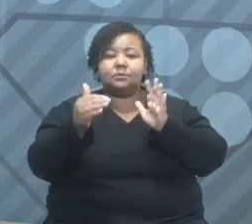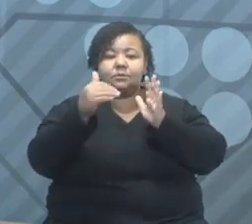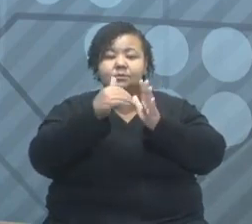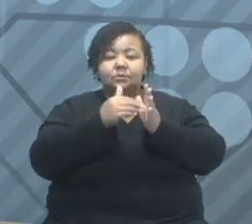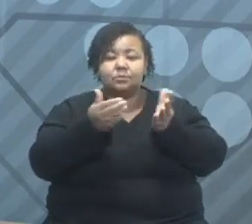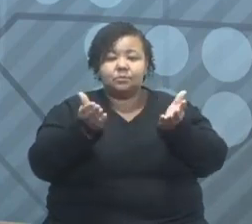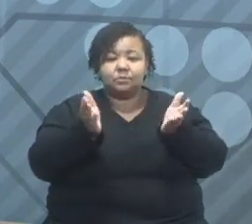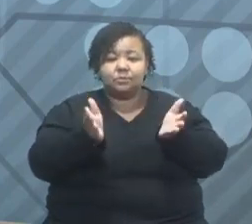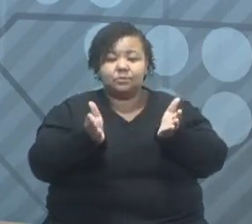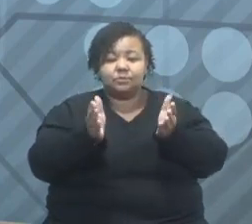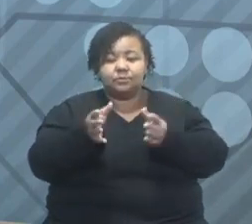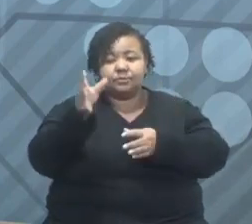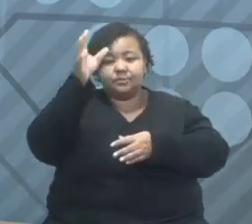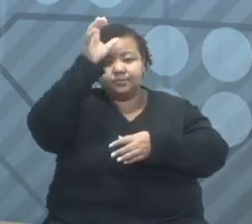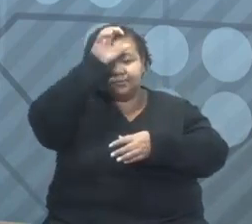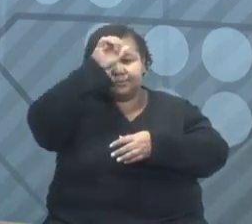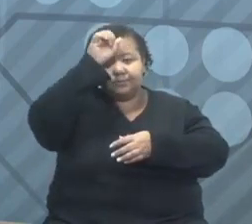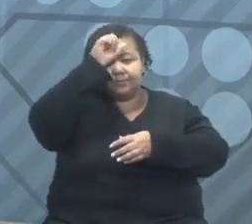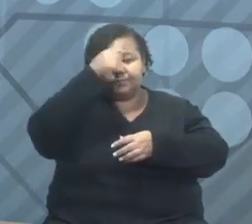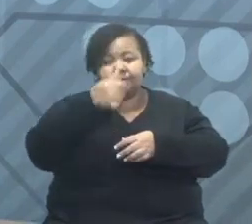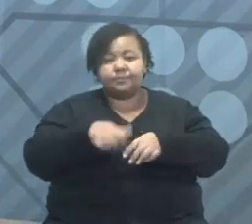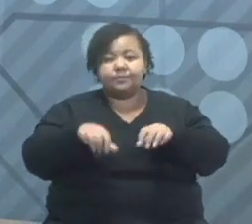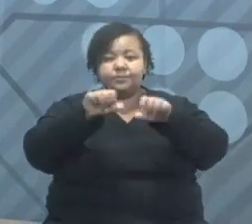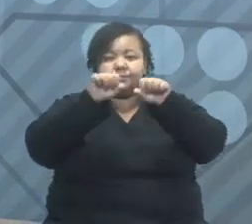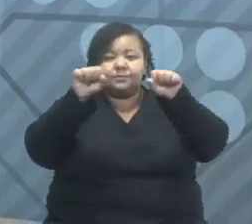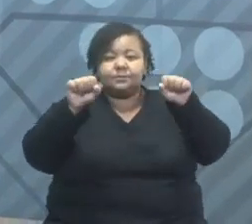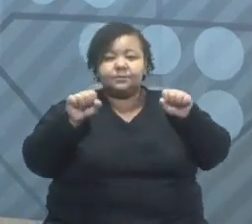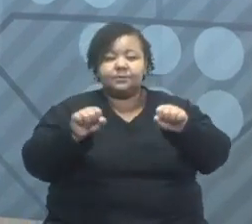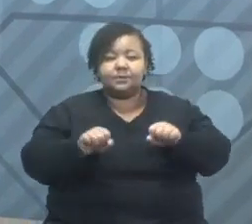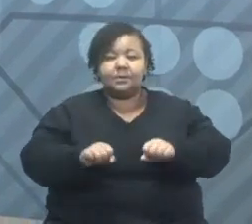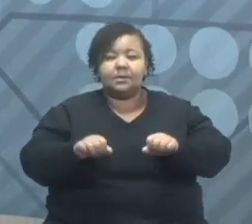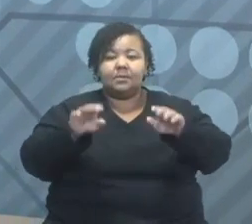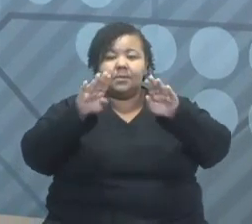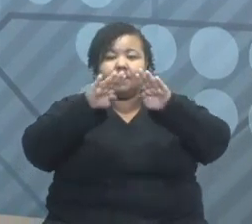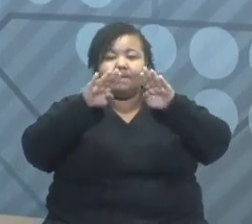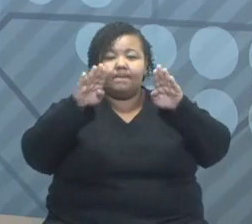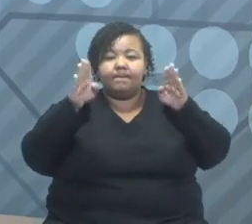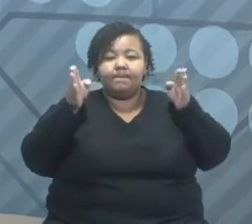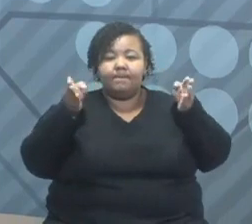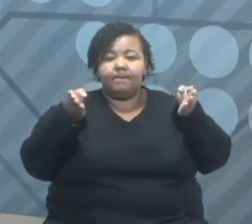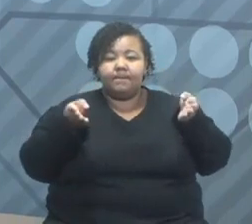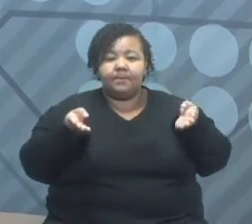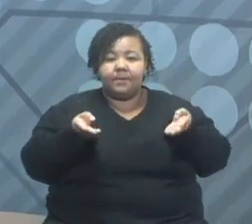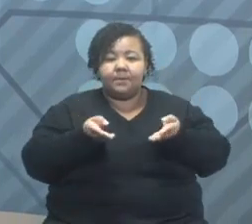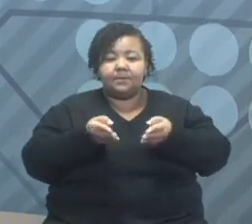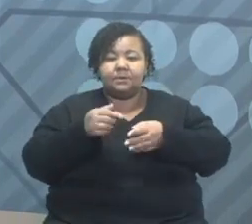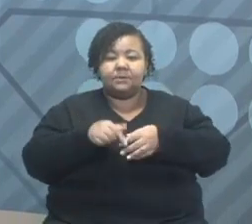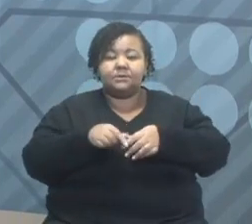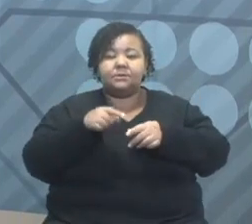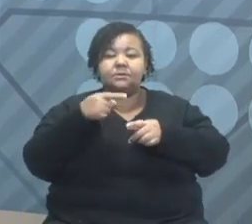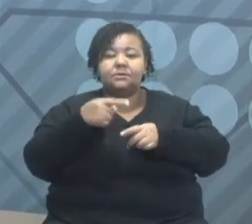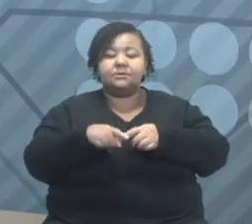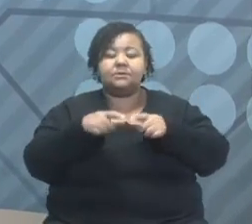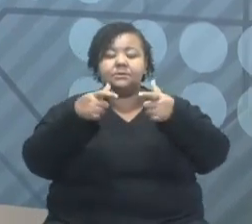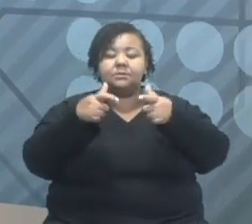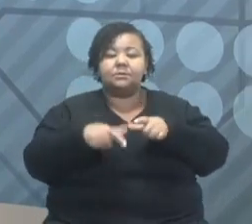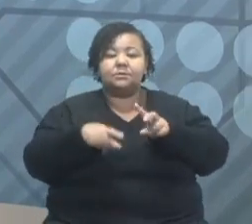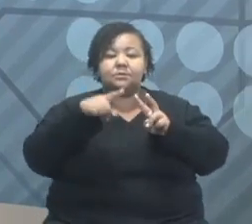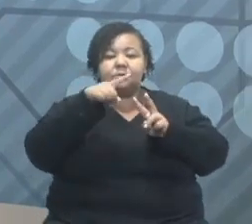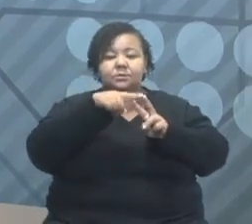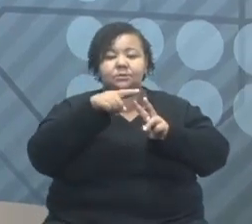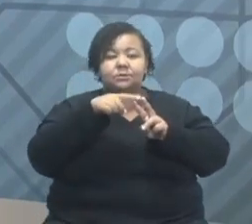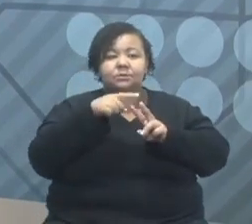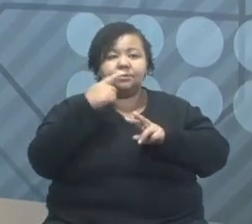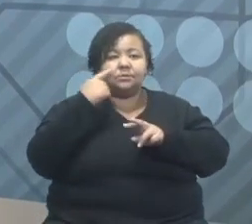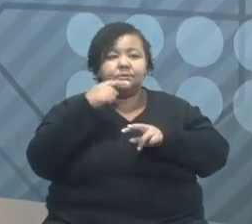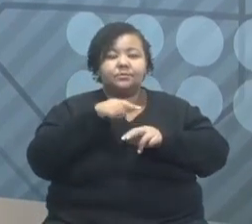momento, de sistemas, matrizes, determinantes, de vetores. O espaço vetorial vai sistematizar o conceito